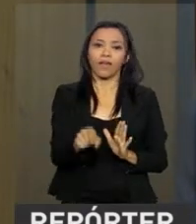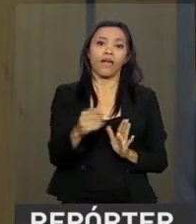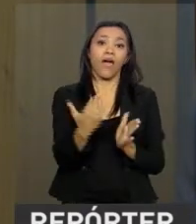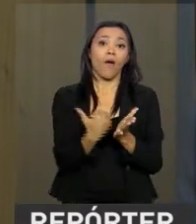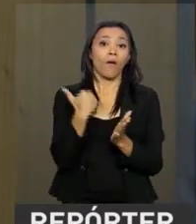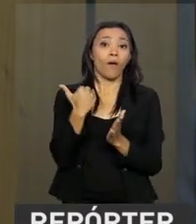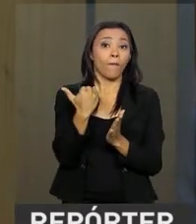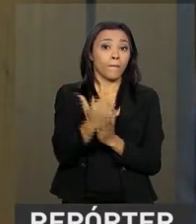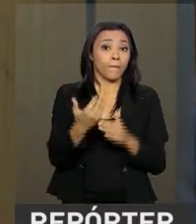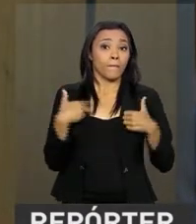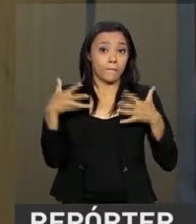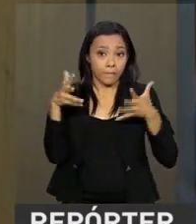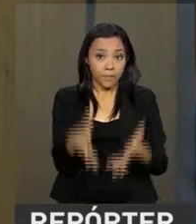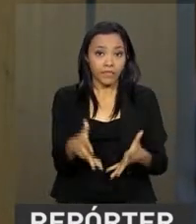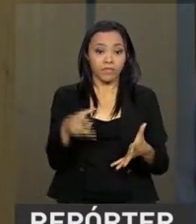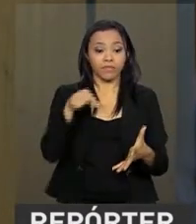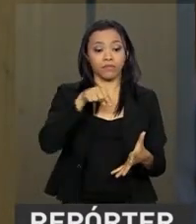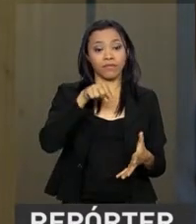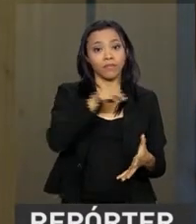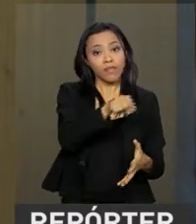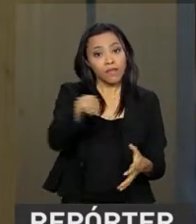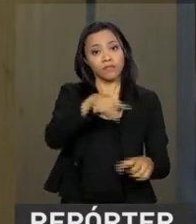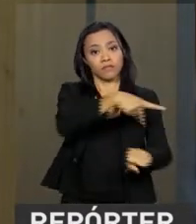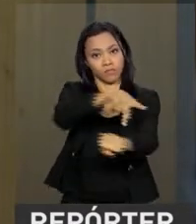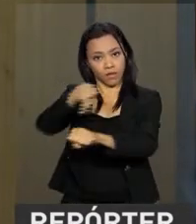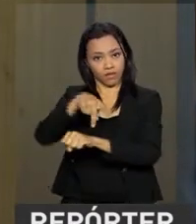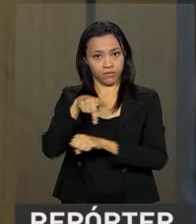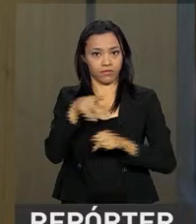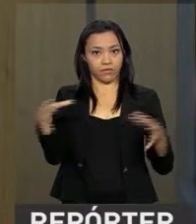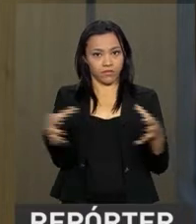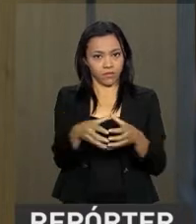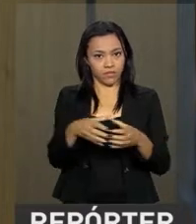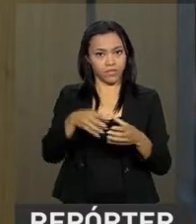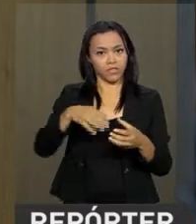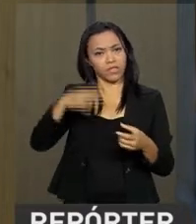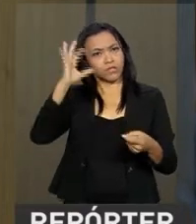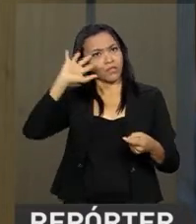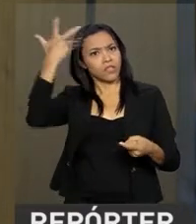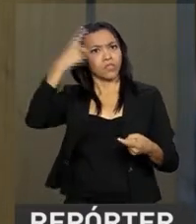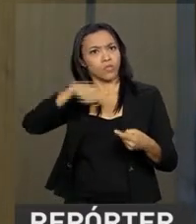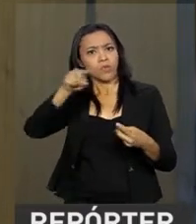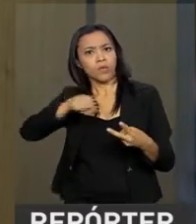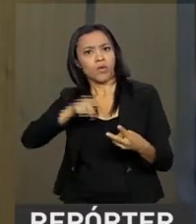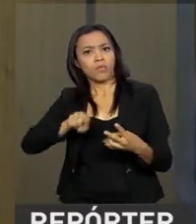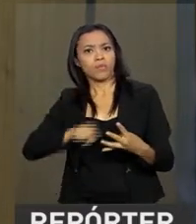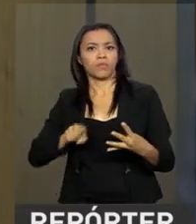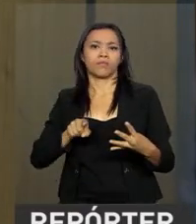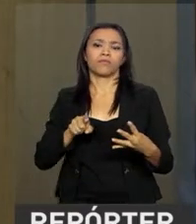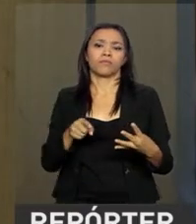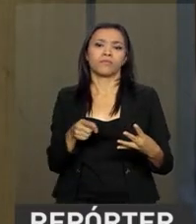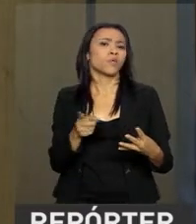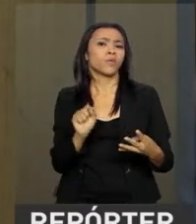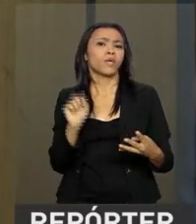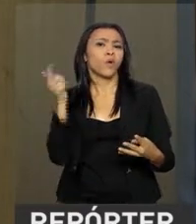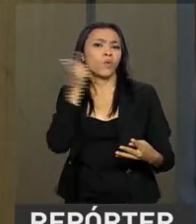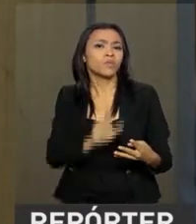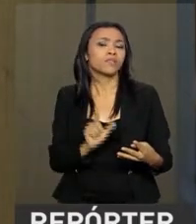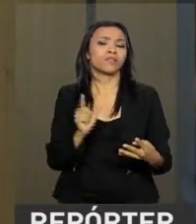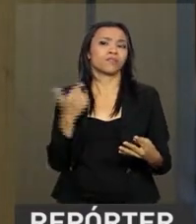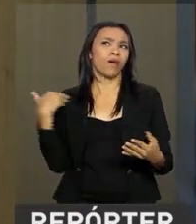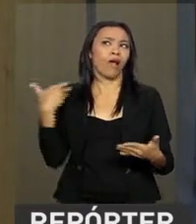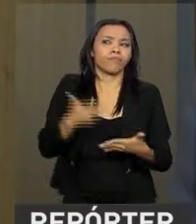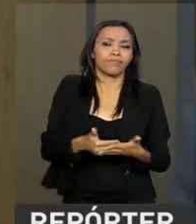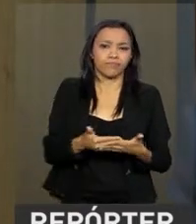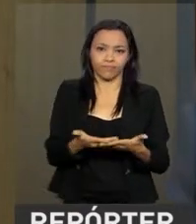participação desses países no processo decisório das agências multilaterais o que se conseguiu desde